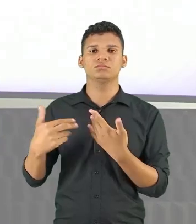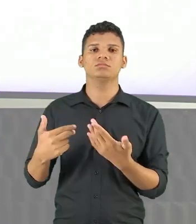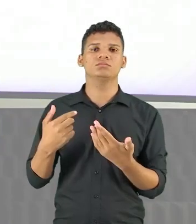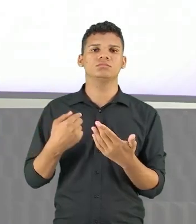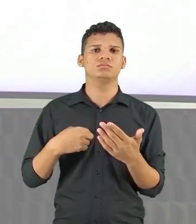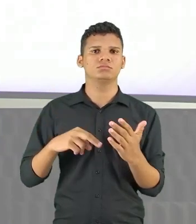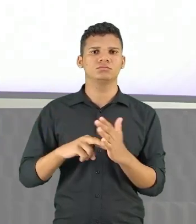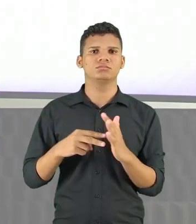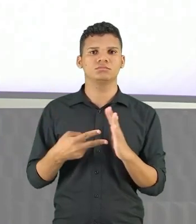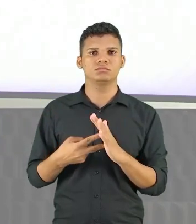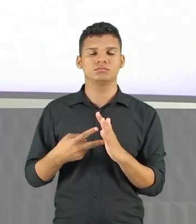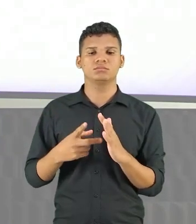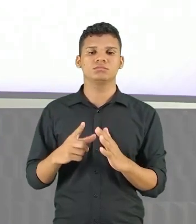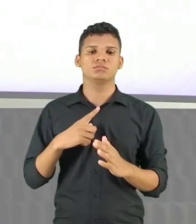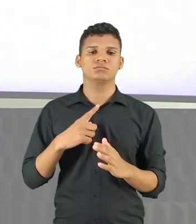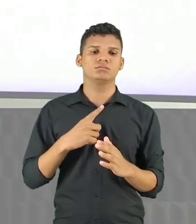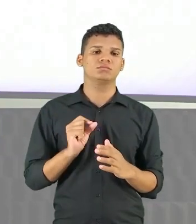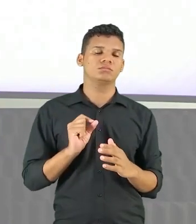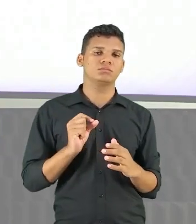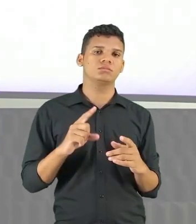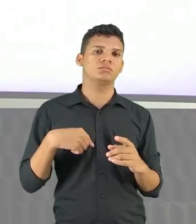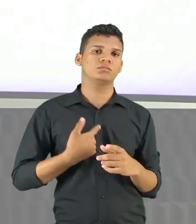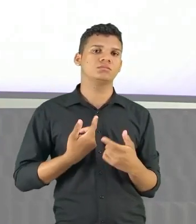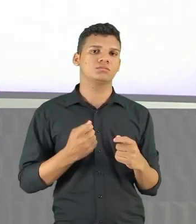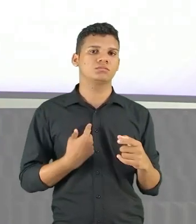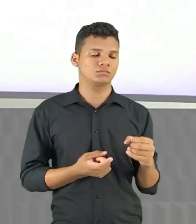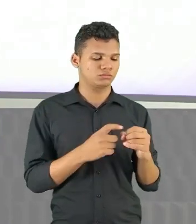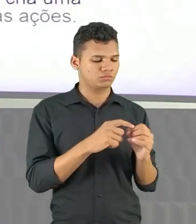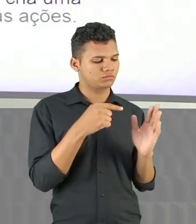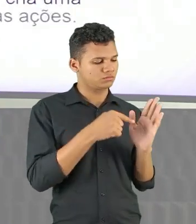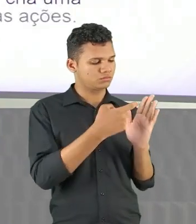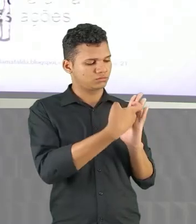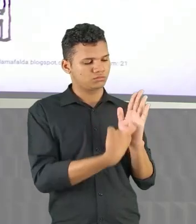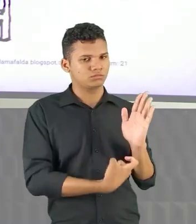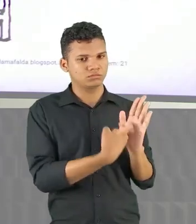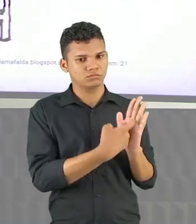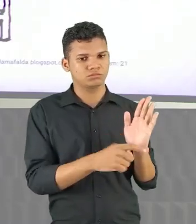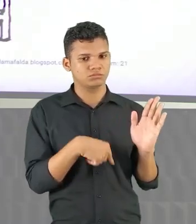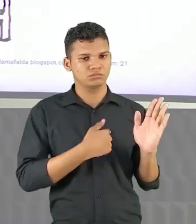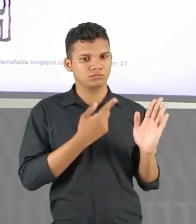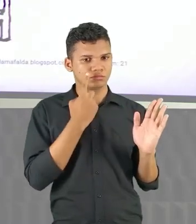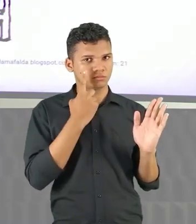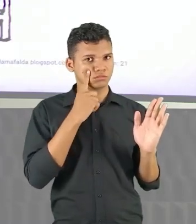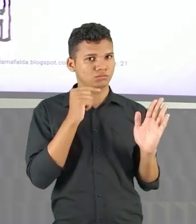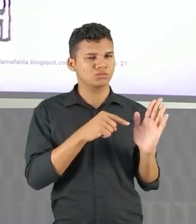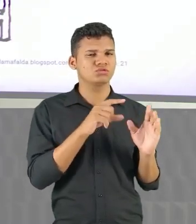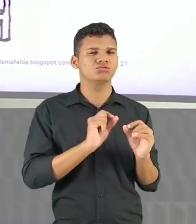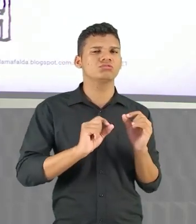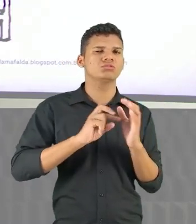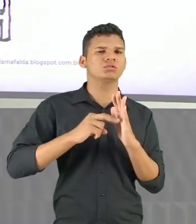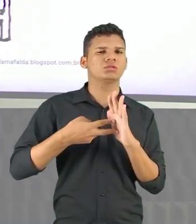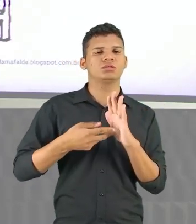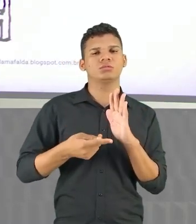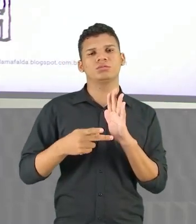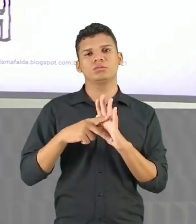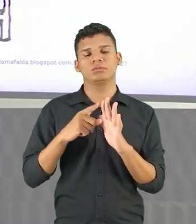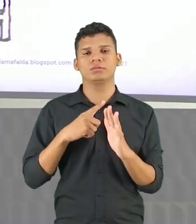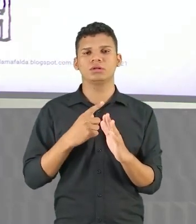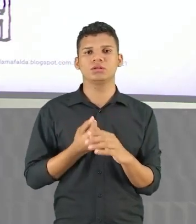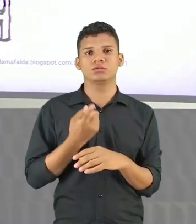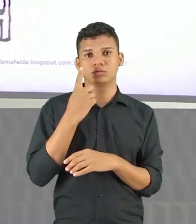orações. Então, a gente precisa voltar no texto, conferir certinho que ideia tem essa do